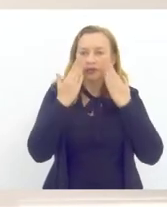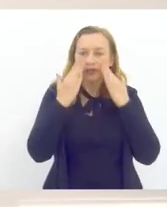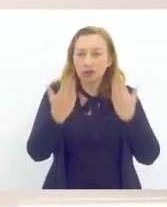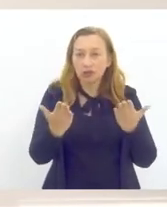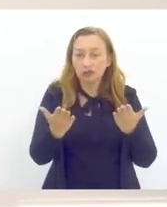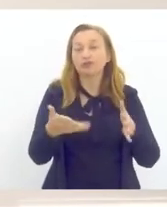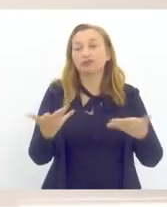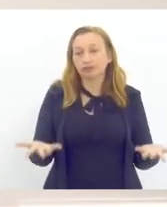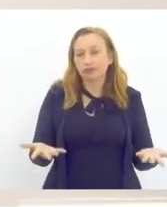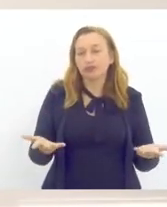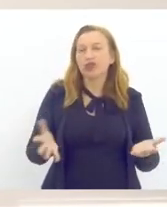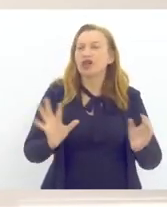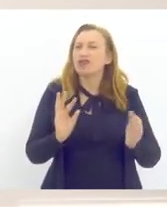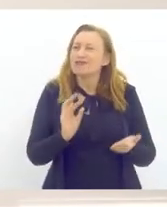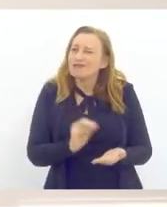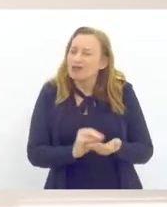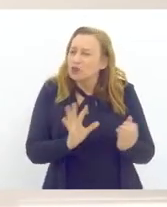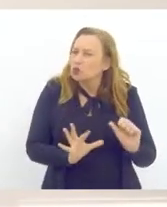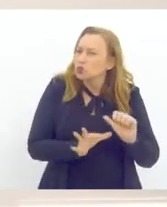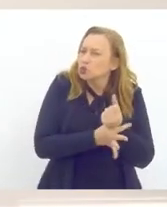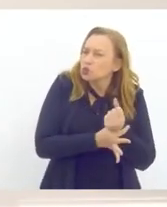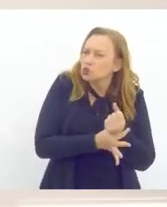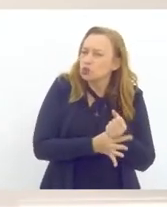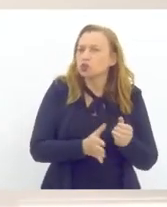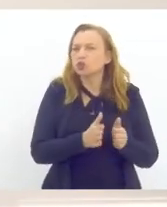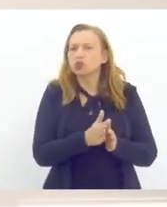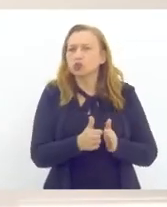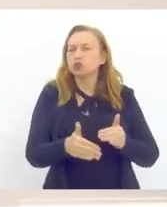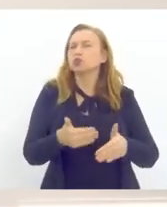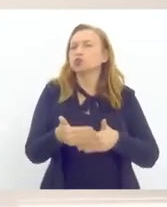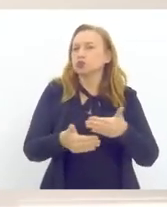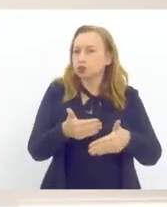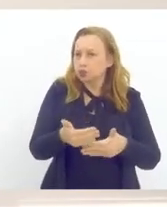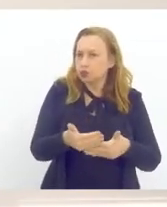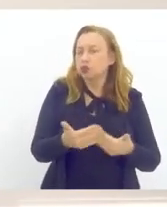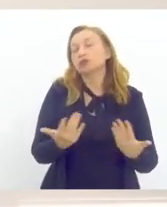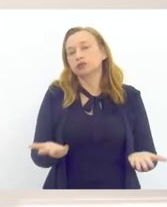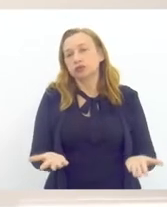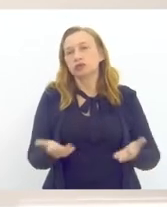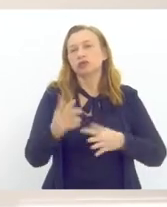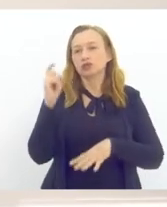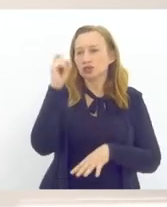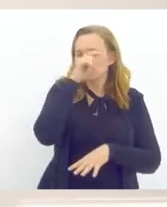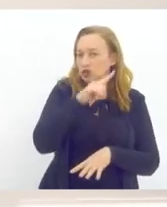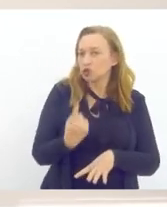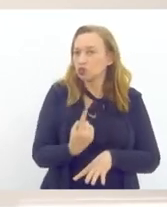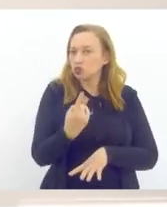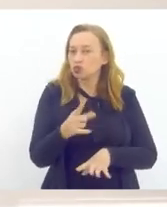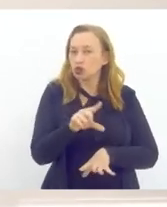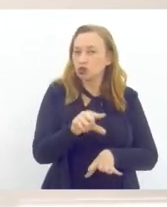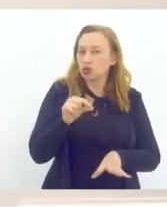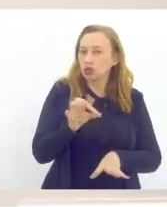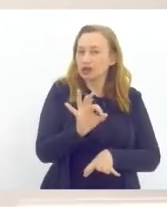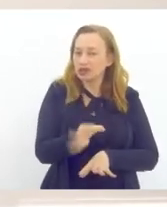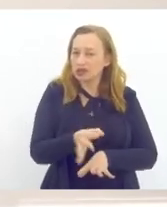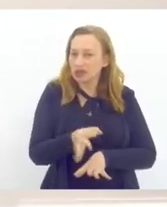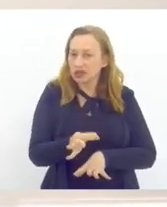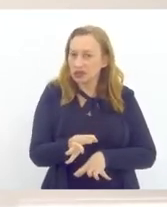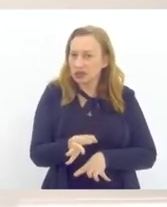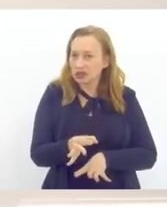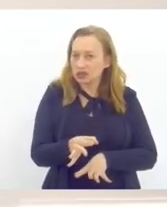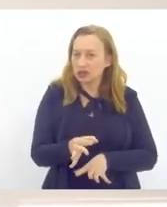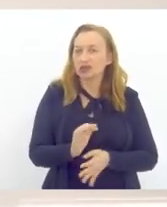geram insegurança no processo legislativo. E isso dificulta uma decisão assertiva sem ter